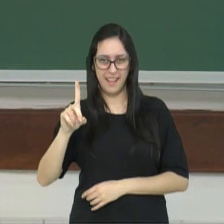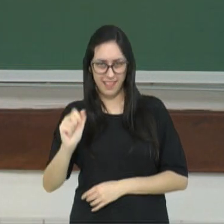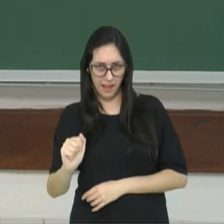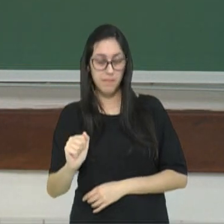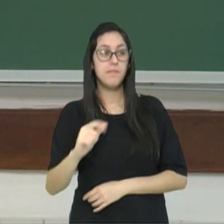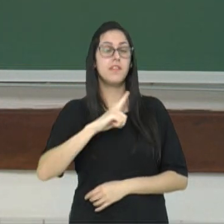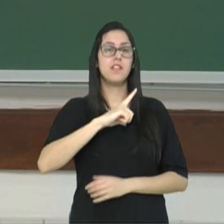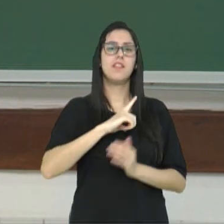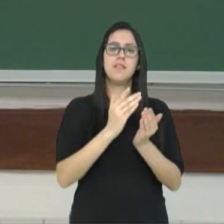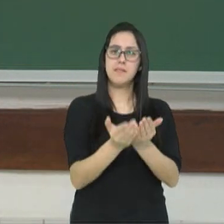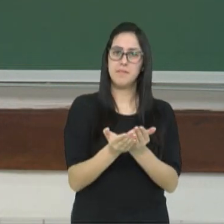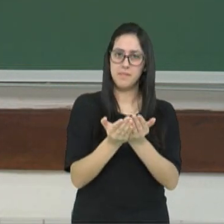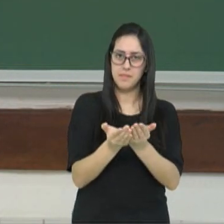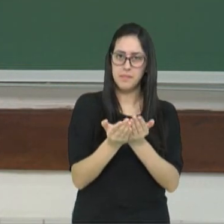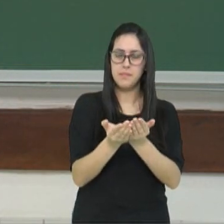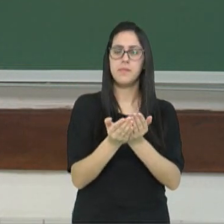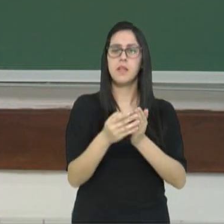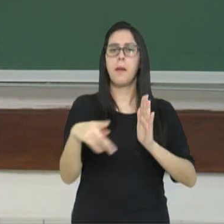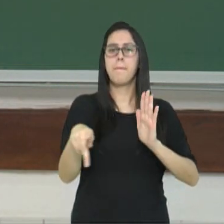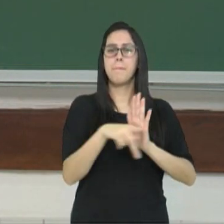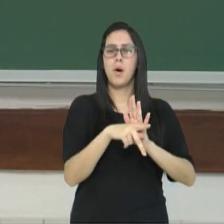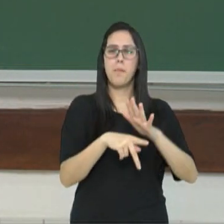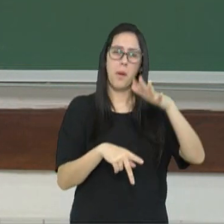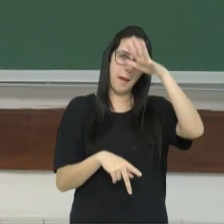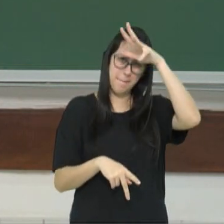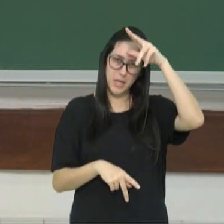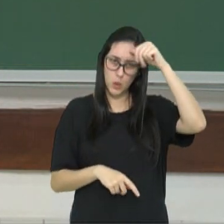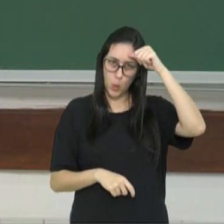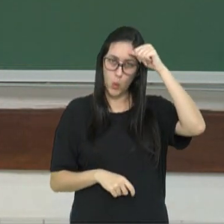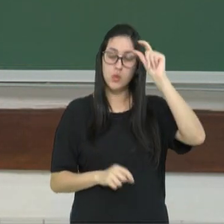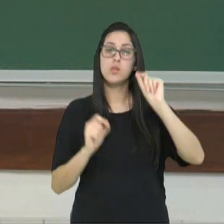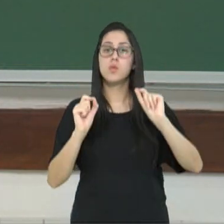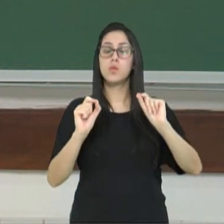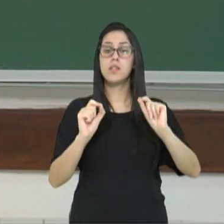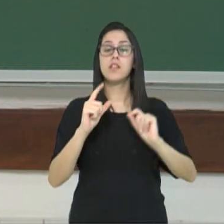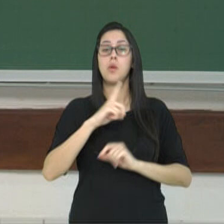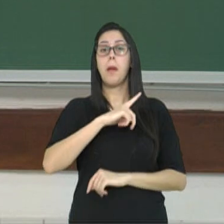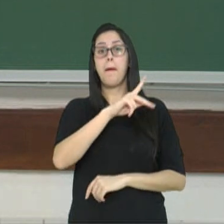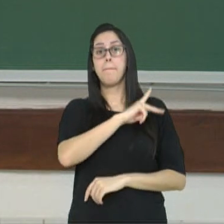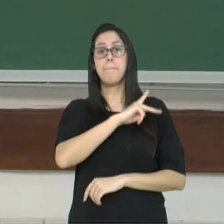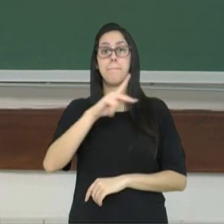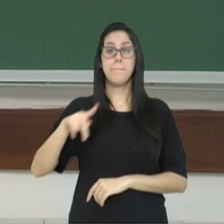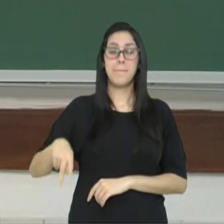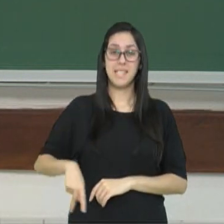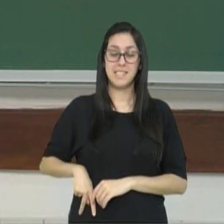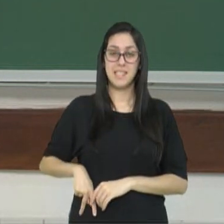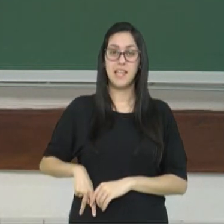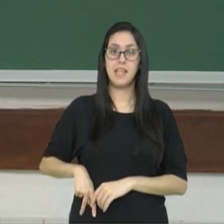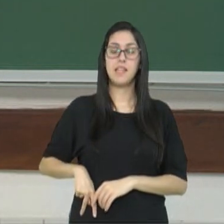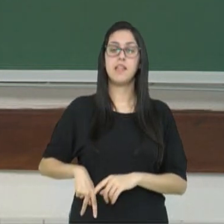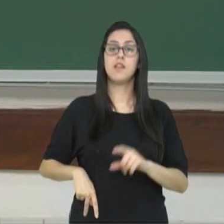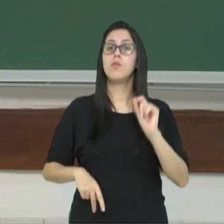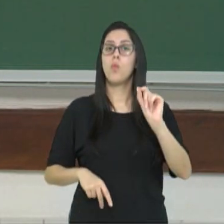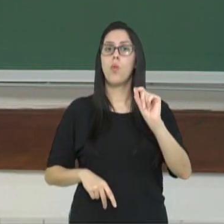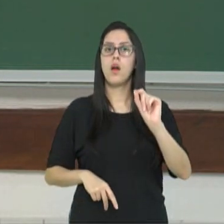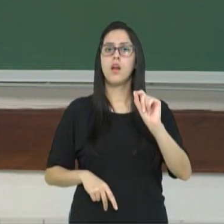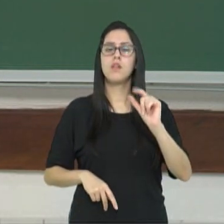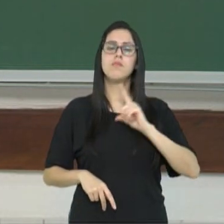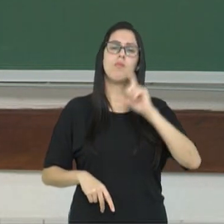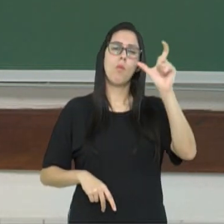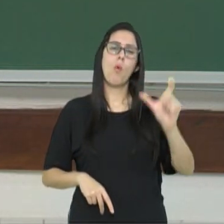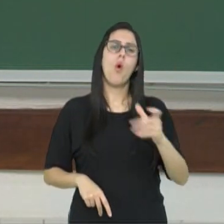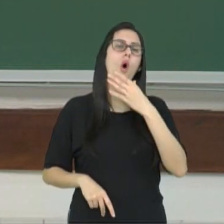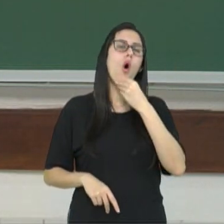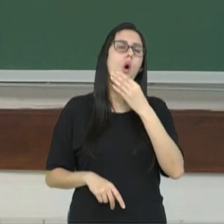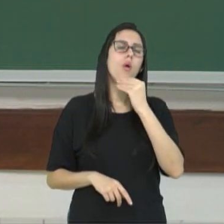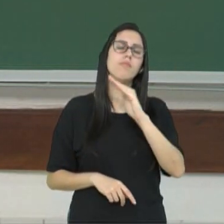Grosso verbas, dinheiro, e o presidente de província do Mato Grosso, que foi preso e morreu na